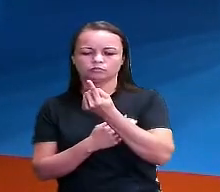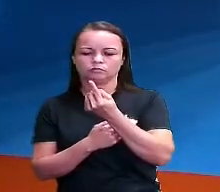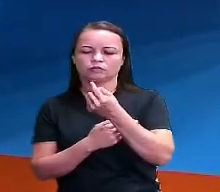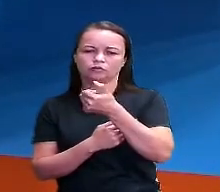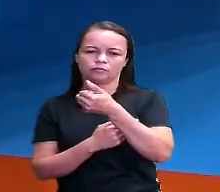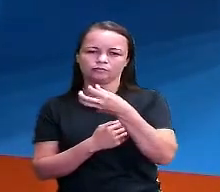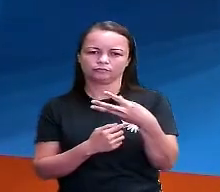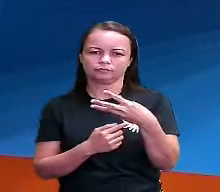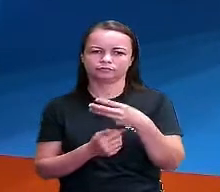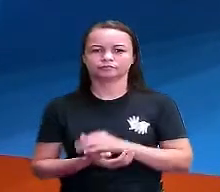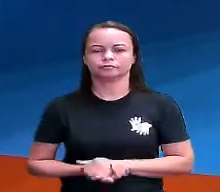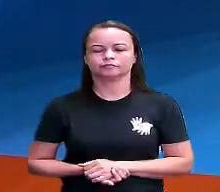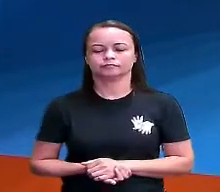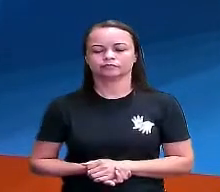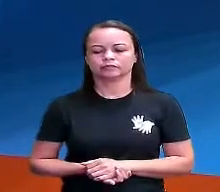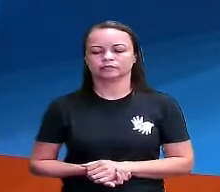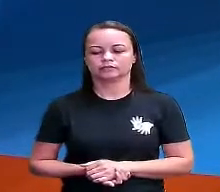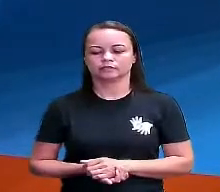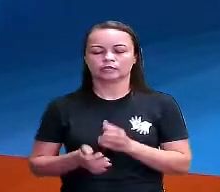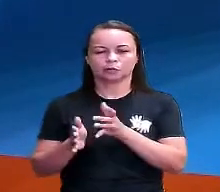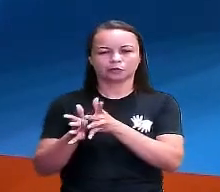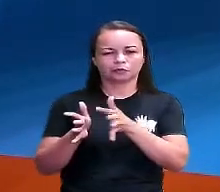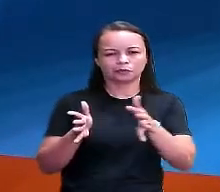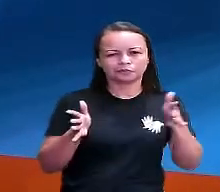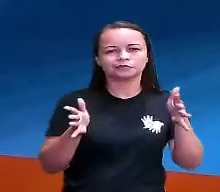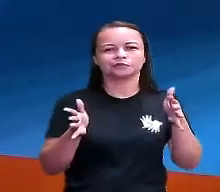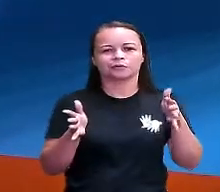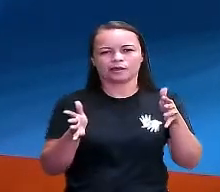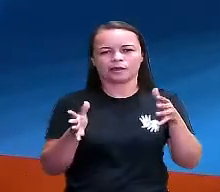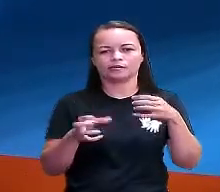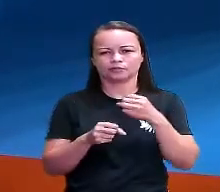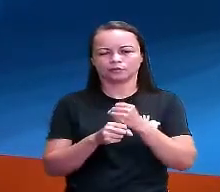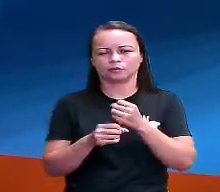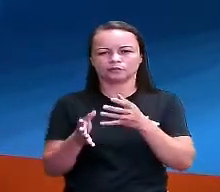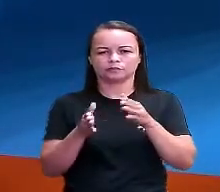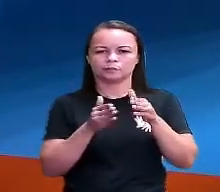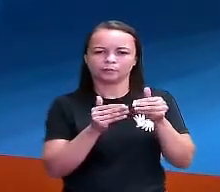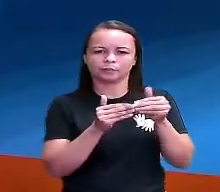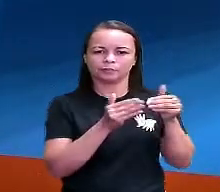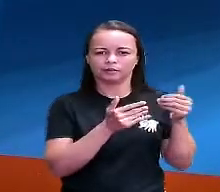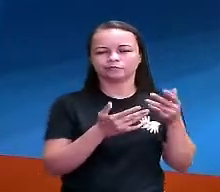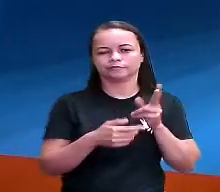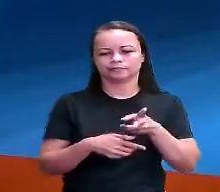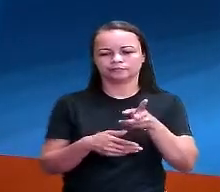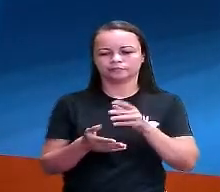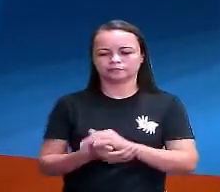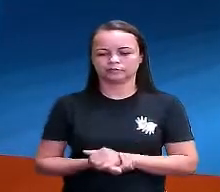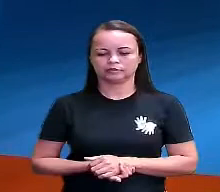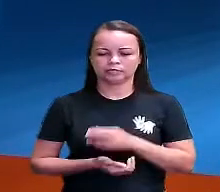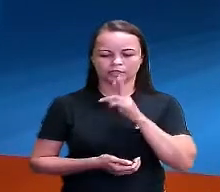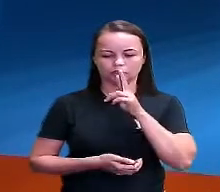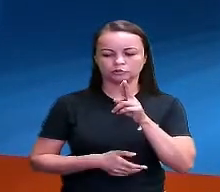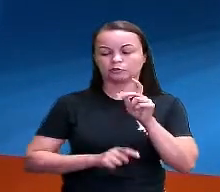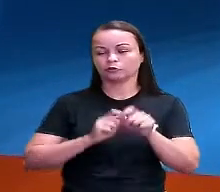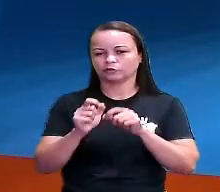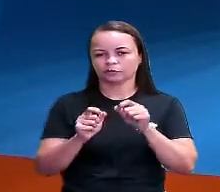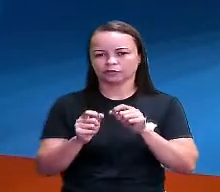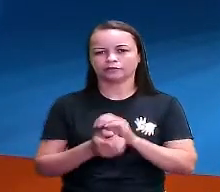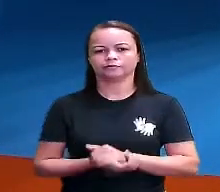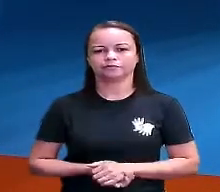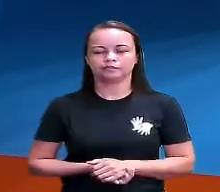13. Se a conta continuasse, a gente continuaria pedindo, tá bom? E aí, qual é a nossa resposta?